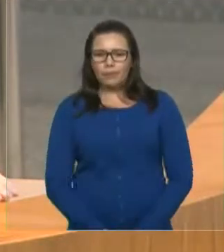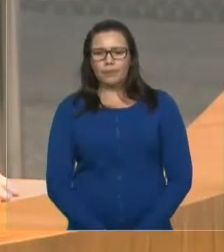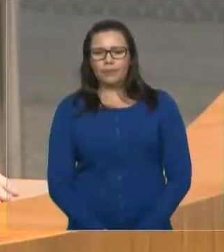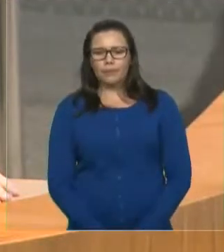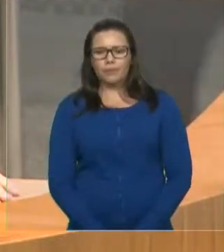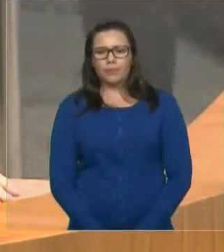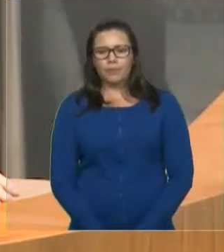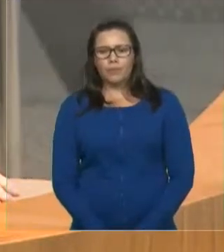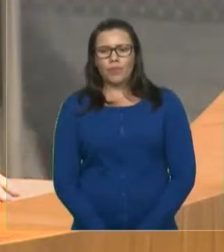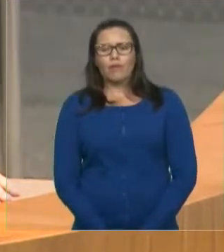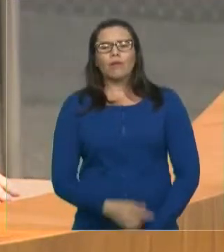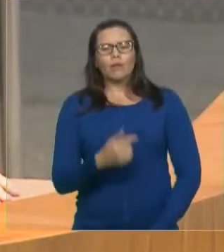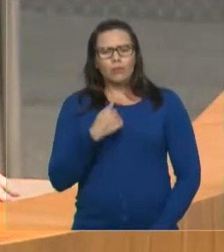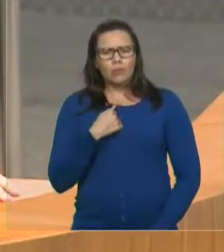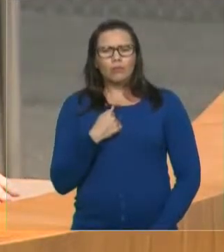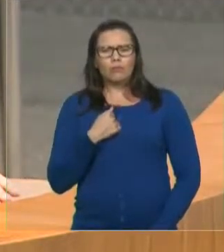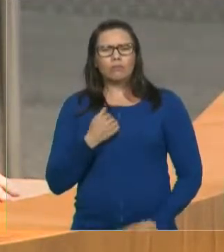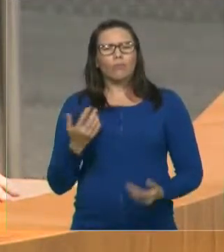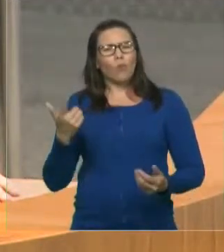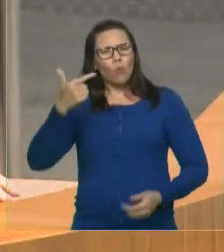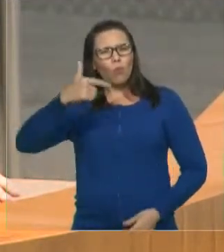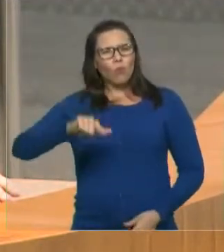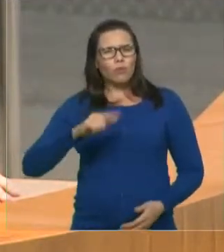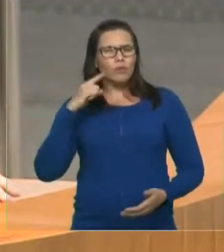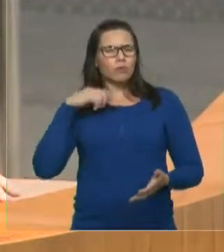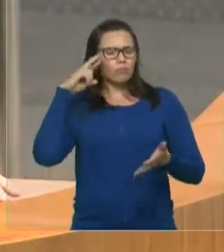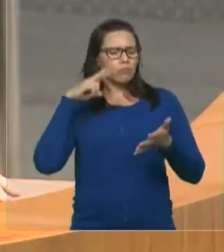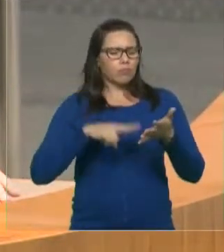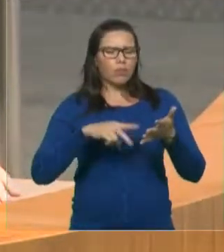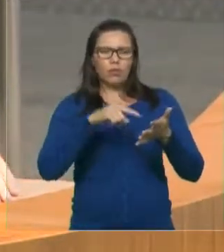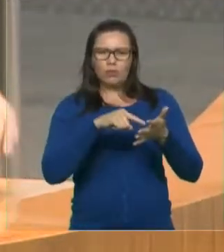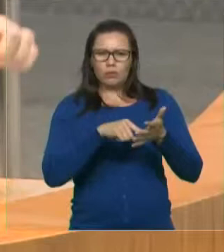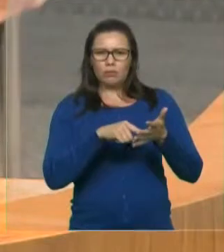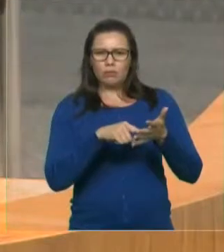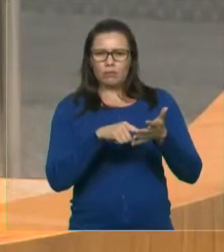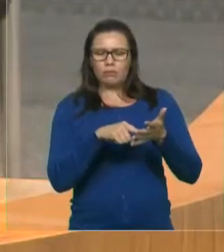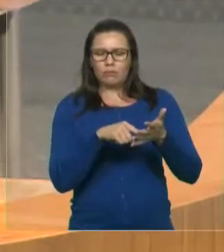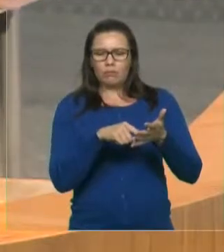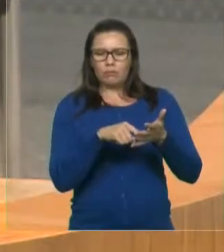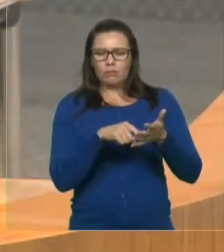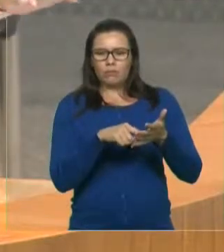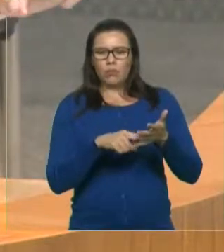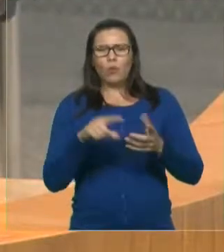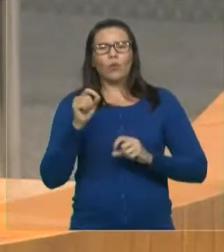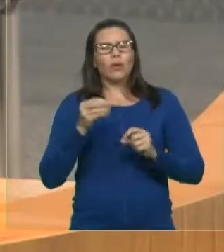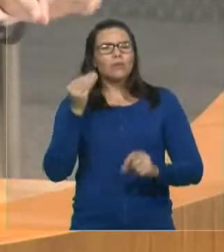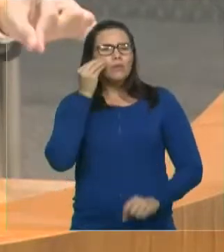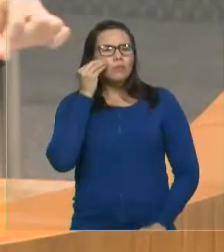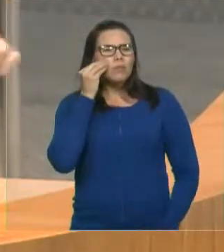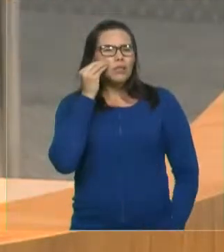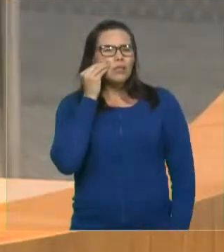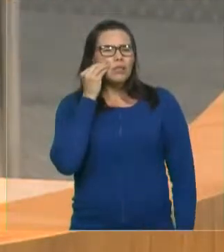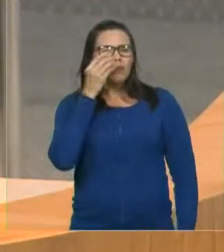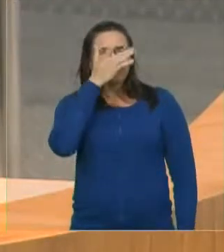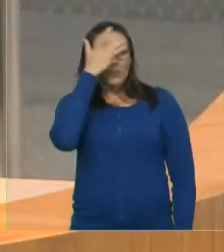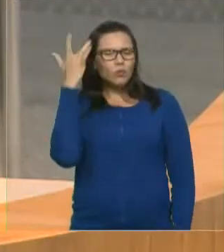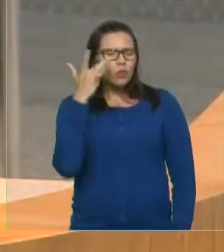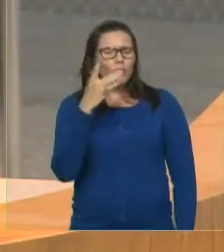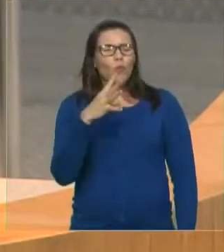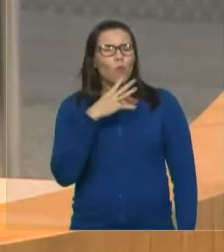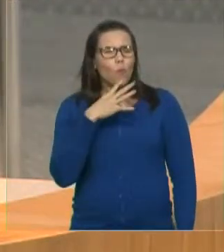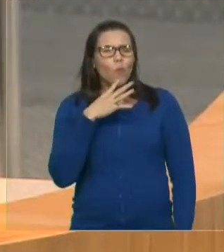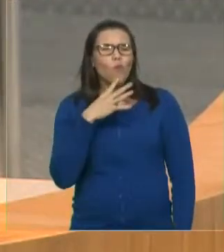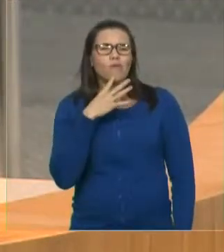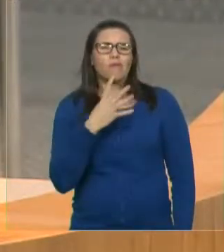não apenas com conteúdo técnico, de estudos técnicos, mas também de viver, de conhecer na prática a realidade